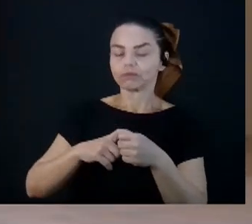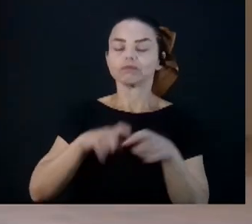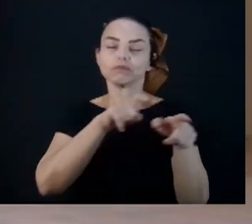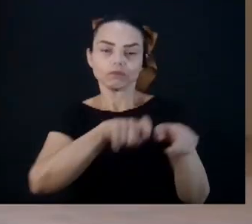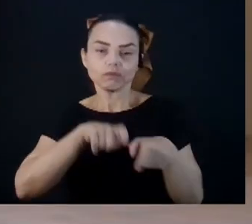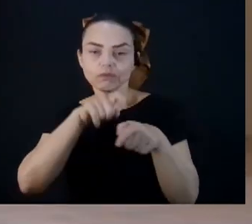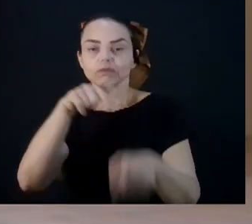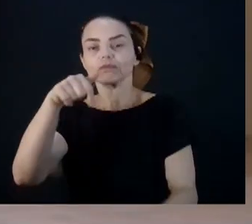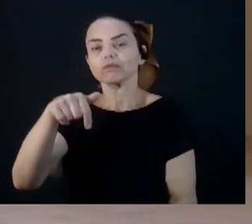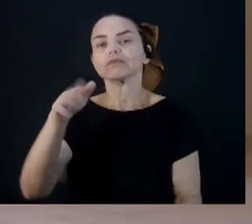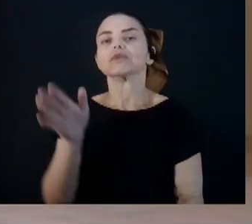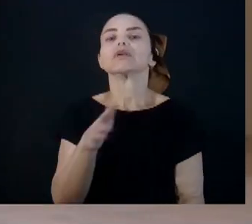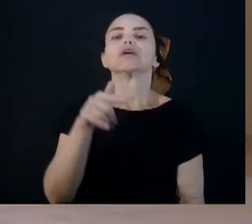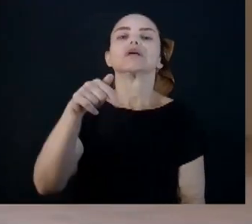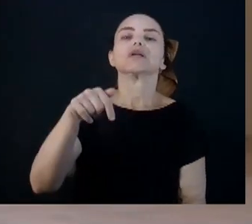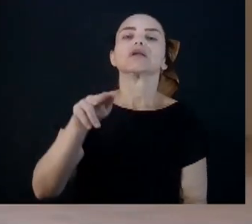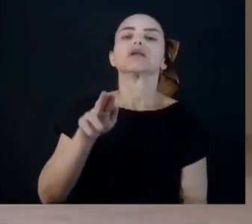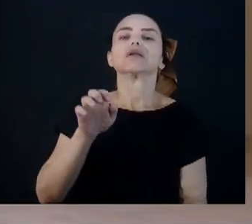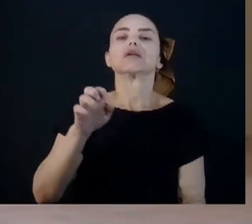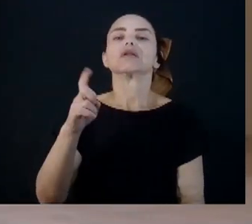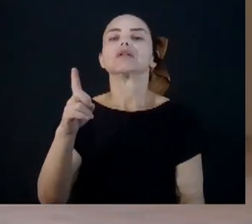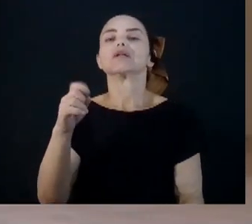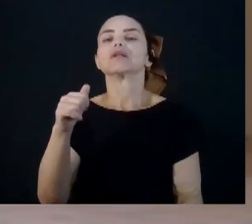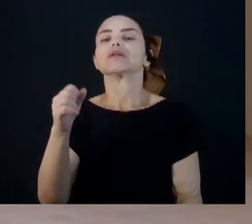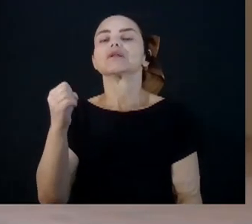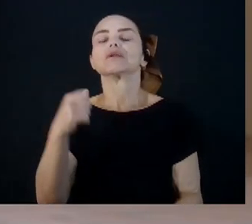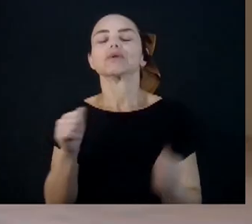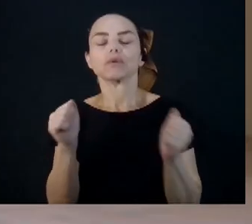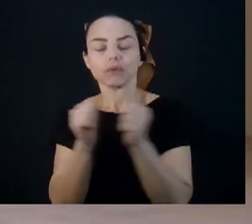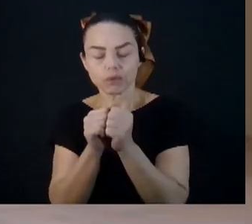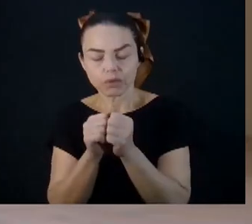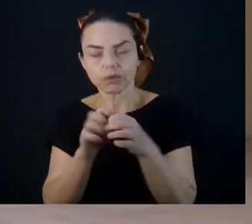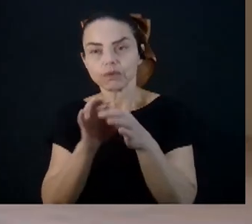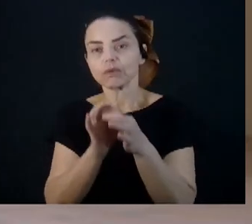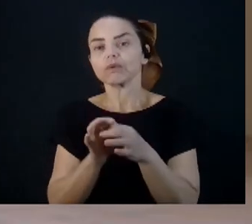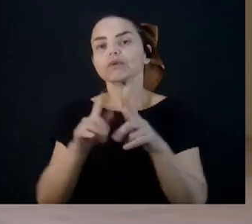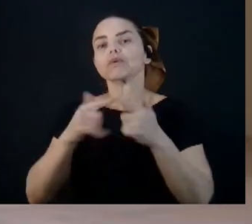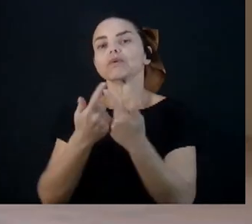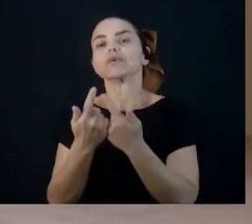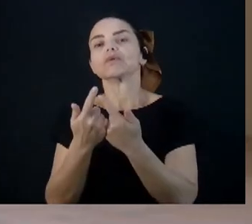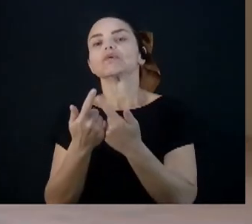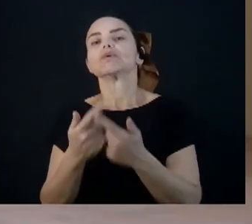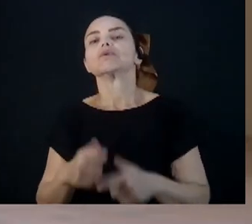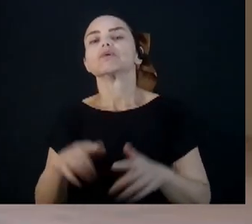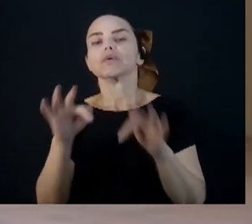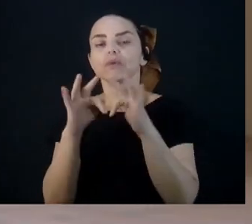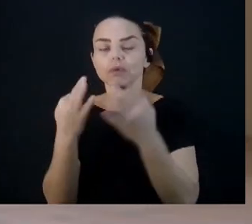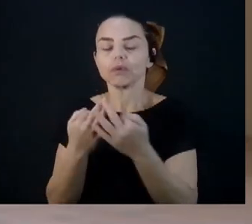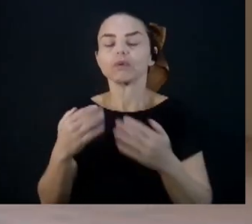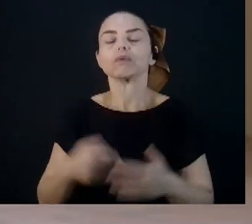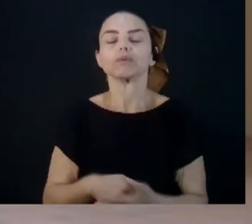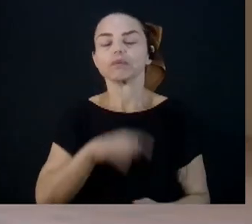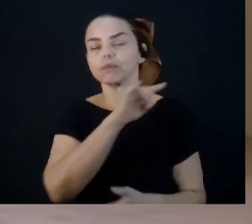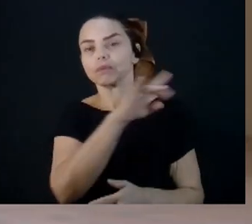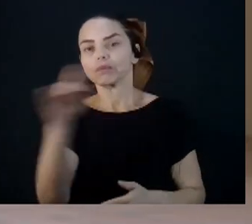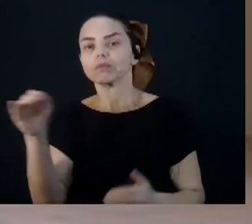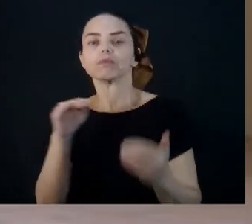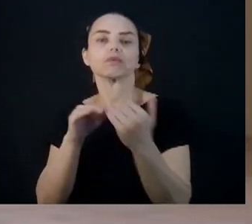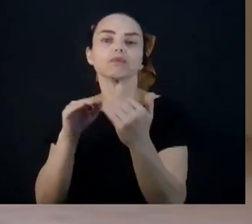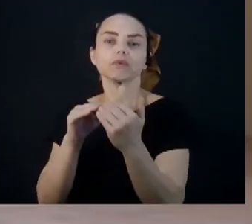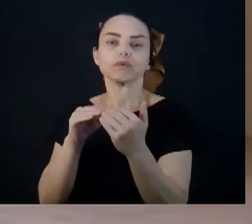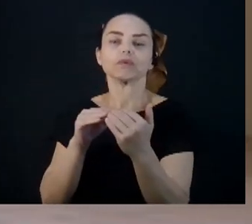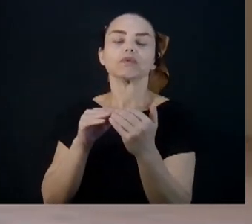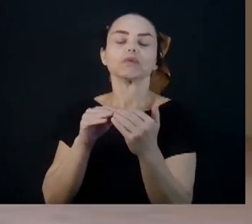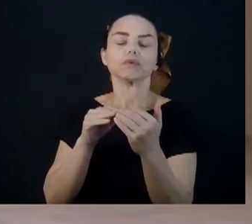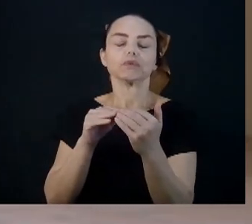Quedas, eles se juntam num grupo de famílias, e conforme cada um pôde reservar um pouco